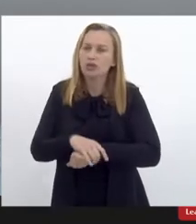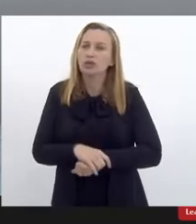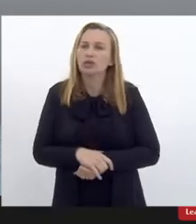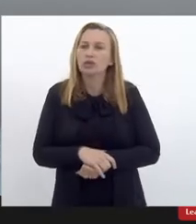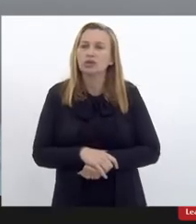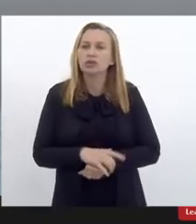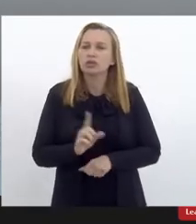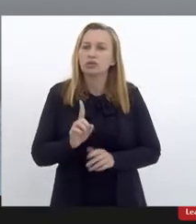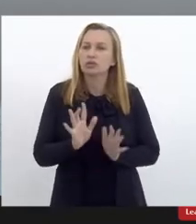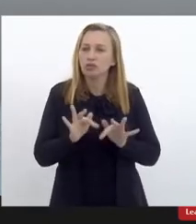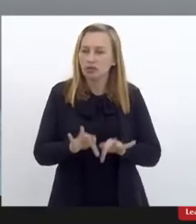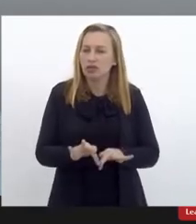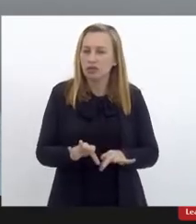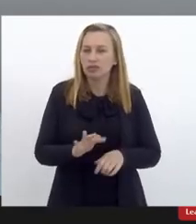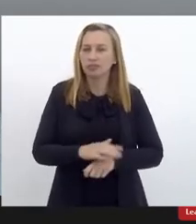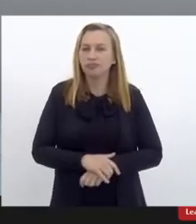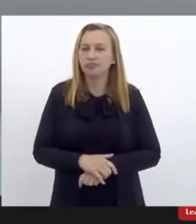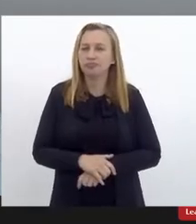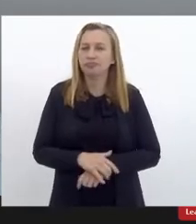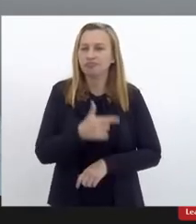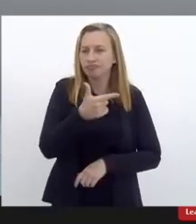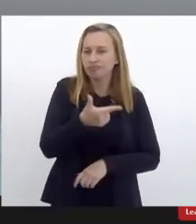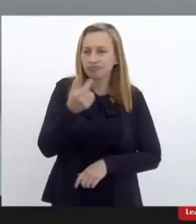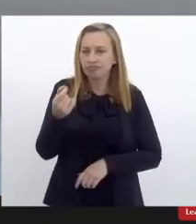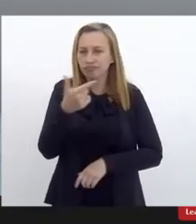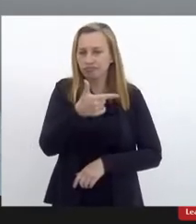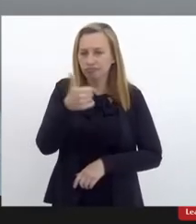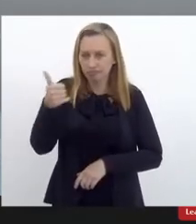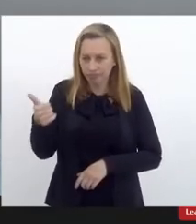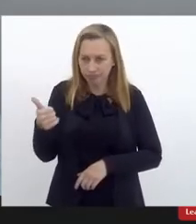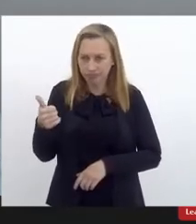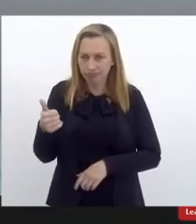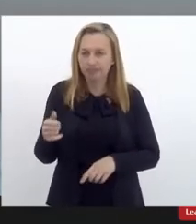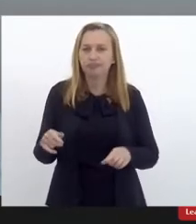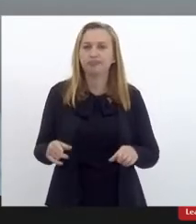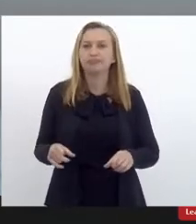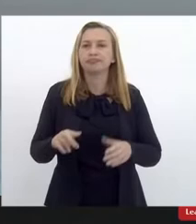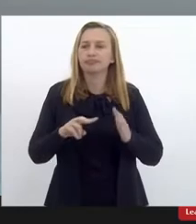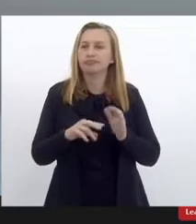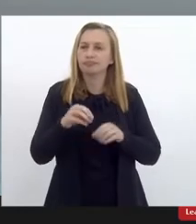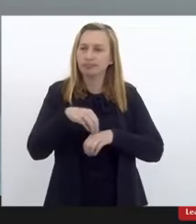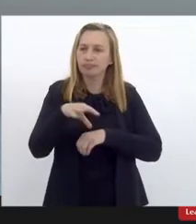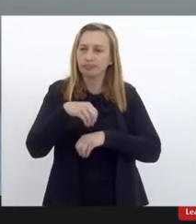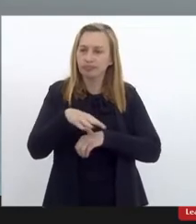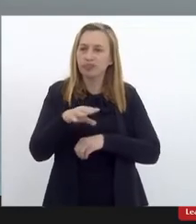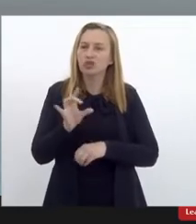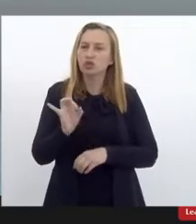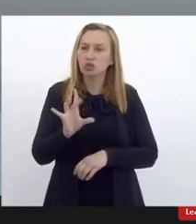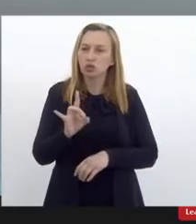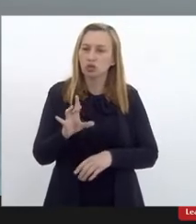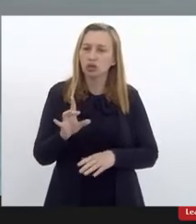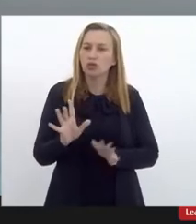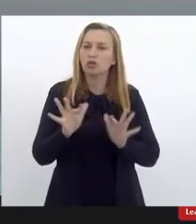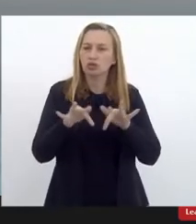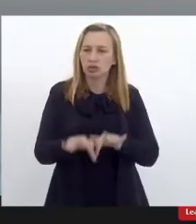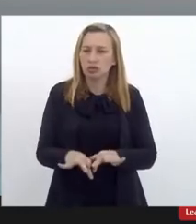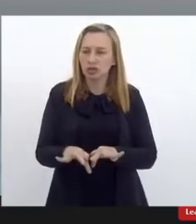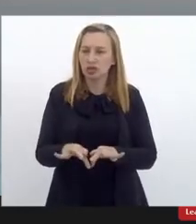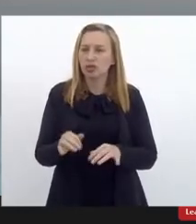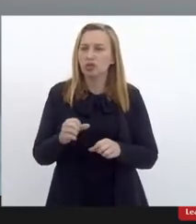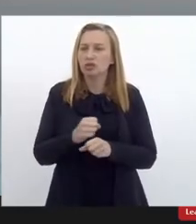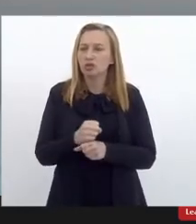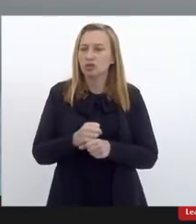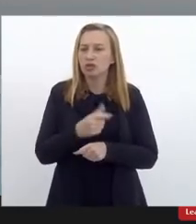estão consolidados, que é o contínuo 2020 e 2021, e, portanto, esses indicadores só serão consolidados ao final do ano